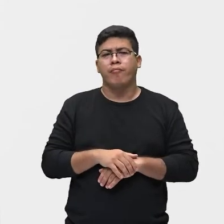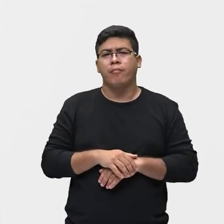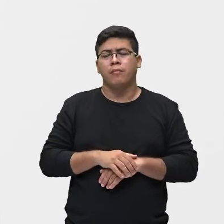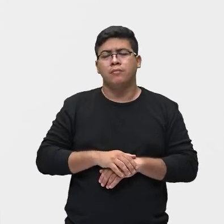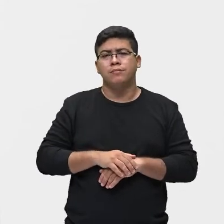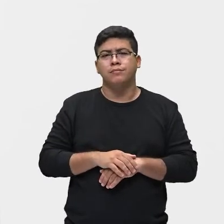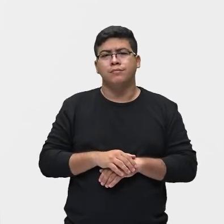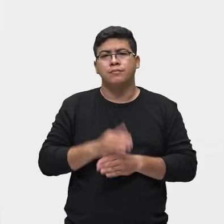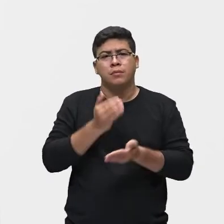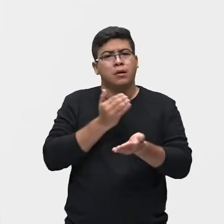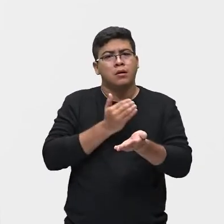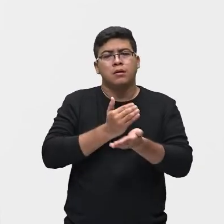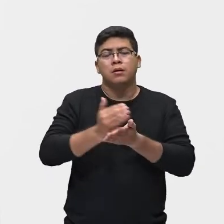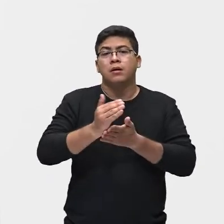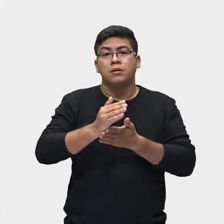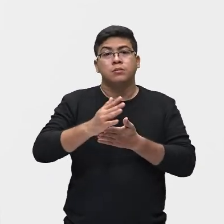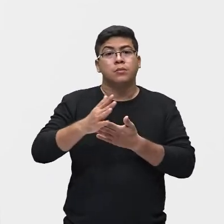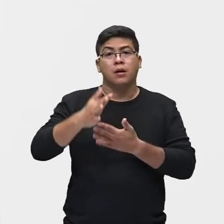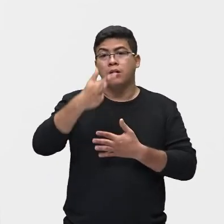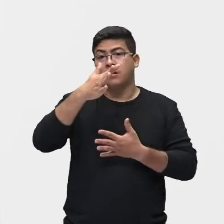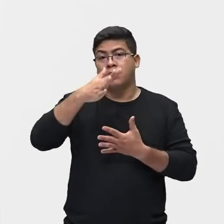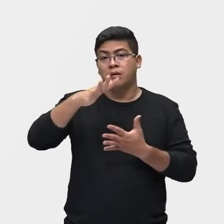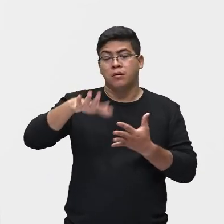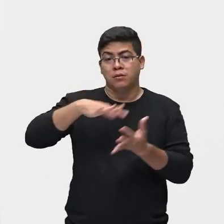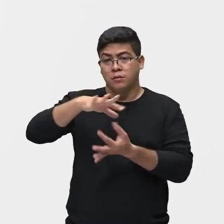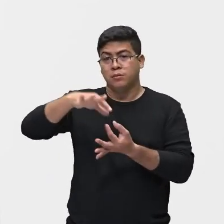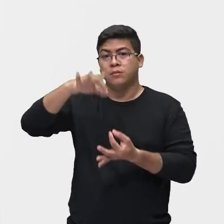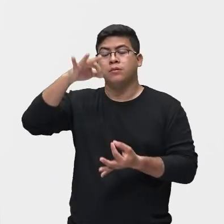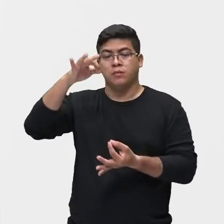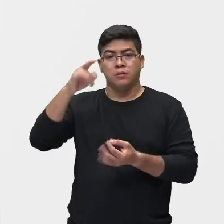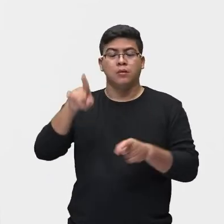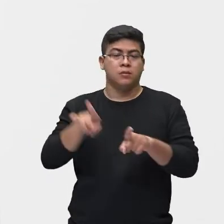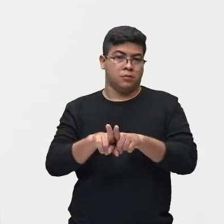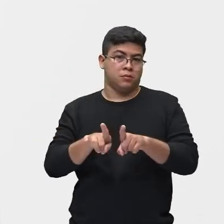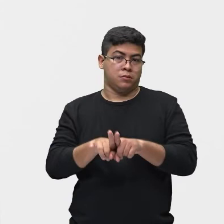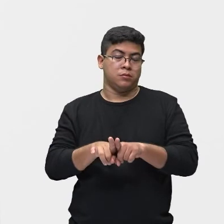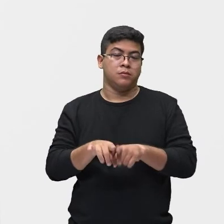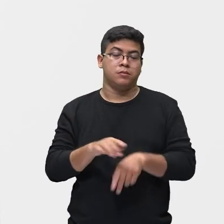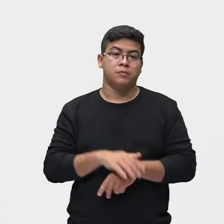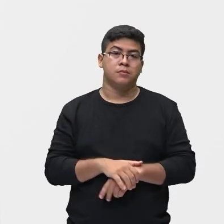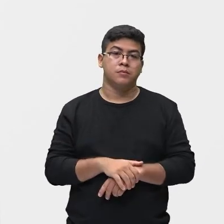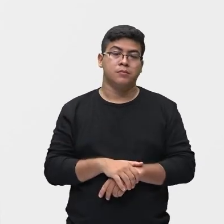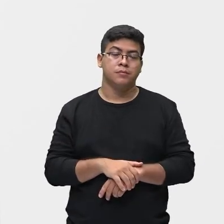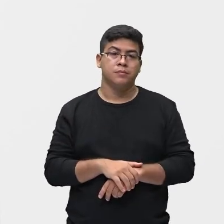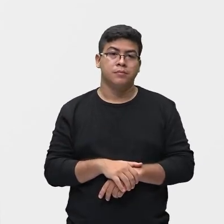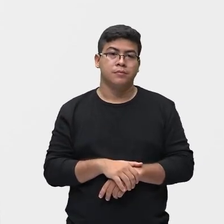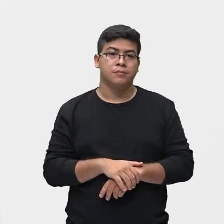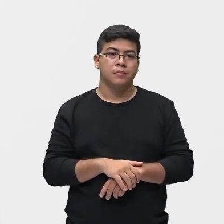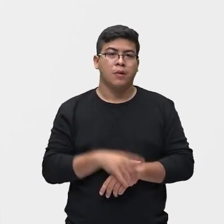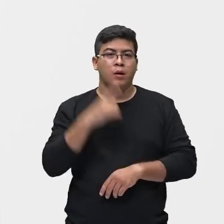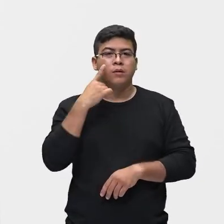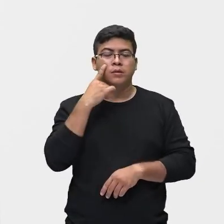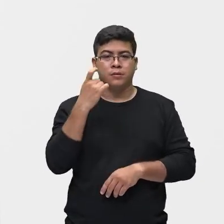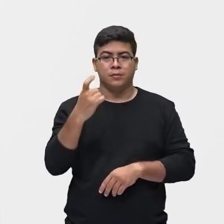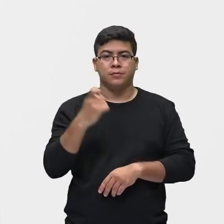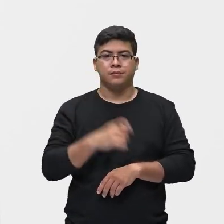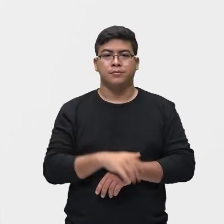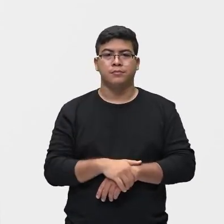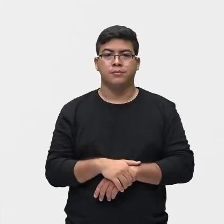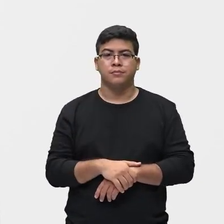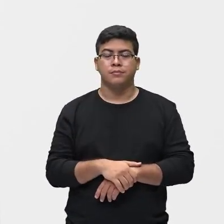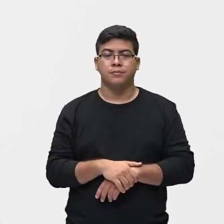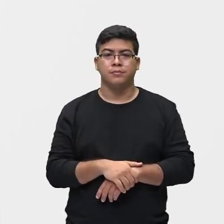evolução espiritual dos seus fiéis, né? E preste atenção aqui, então, uma coisa interessante, né?